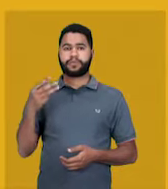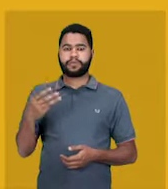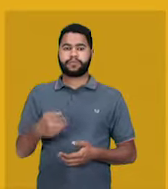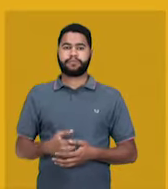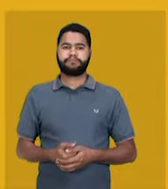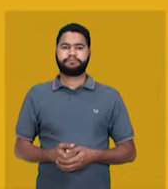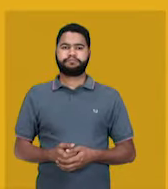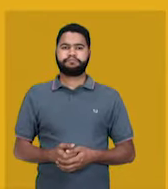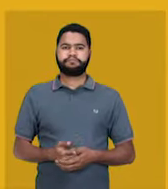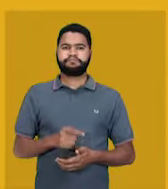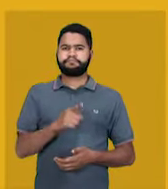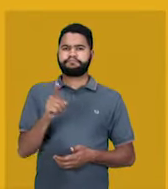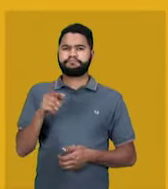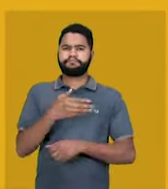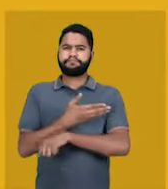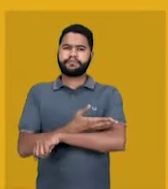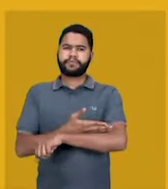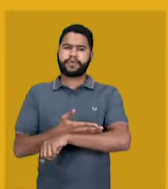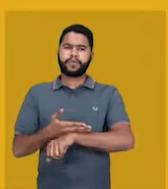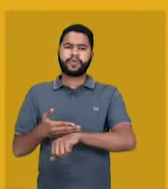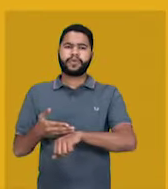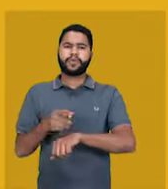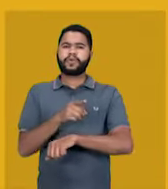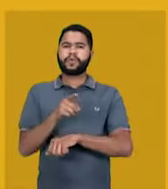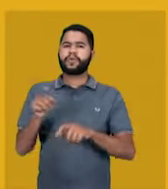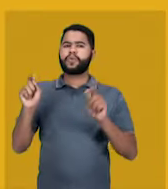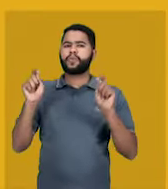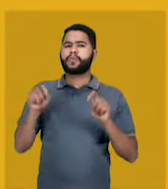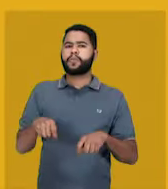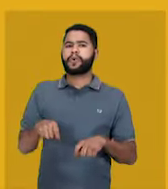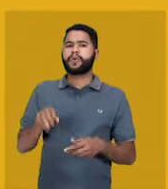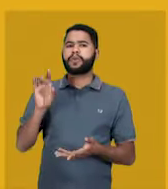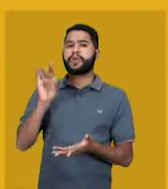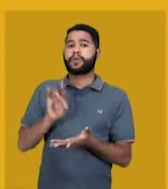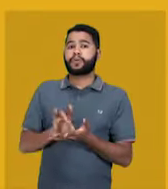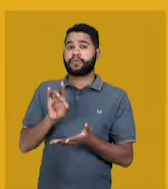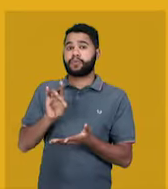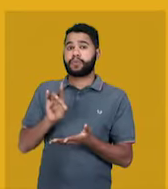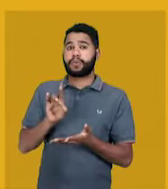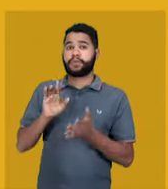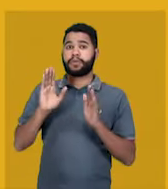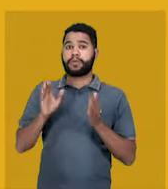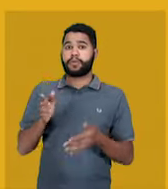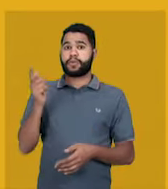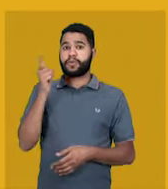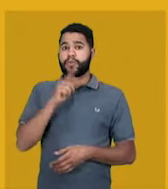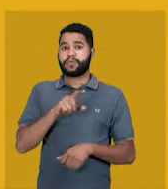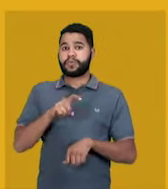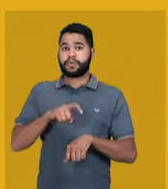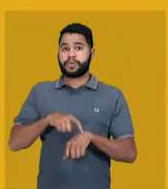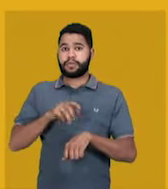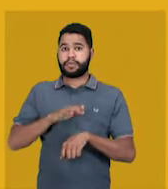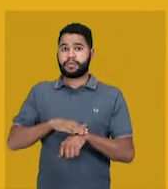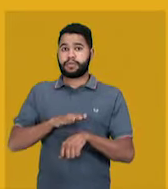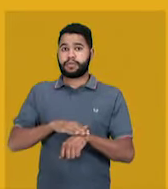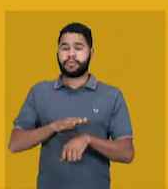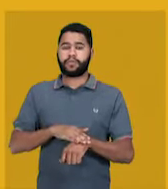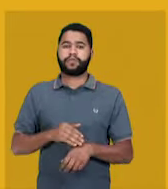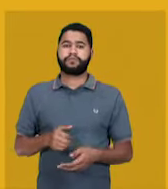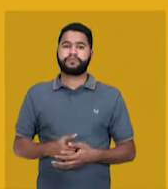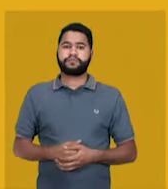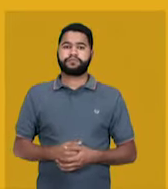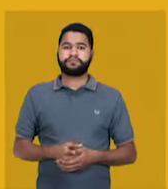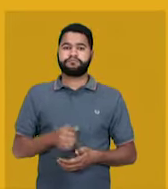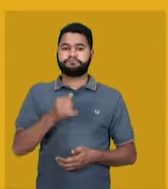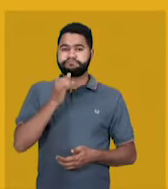Agora que você já está acostumado com isso aqui, o que você pode fazer de forma automática para você ganhar tempo? Você vai